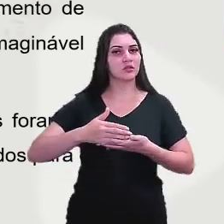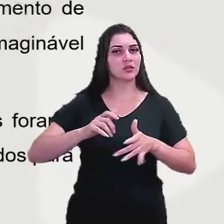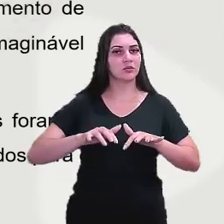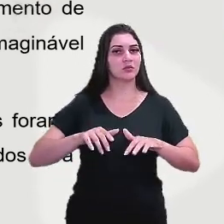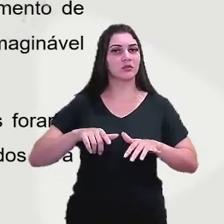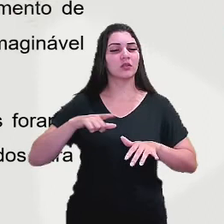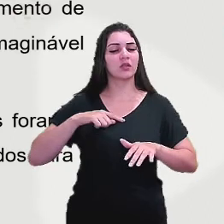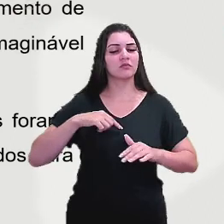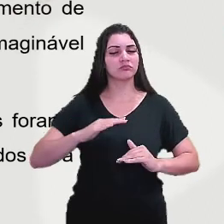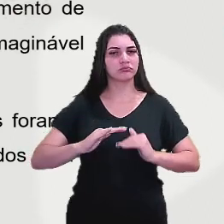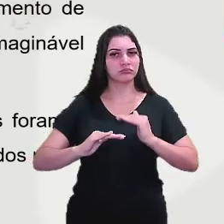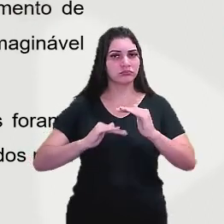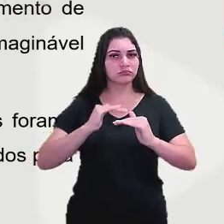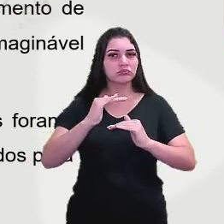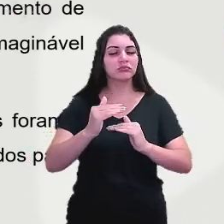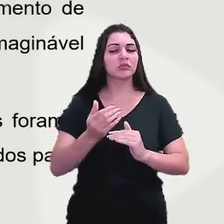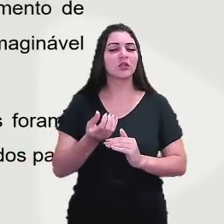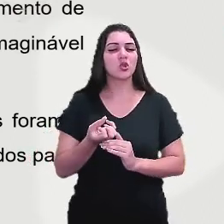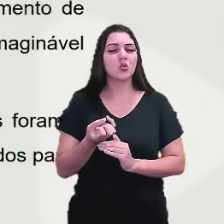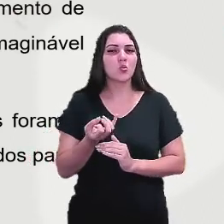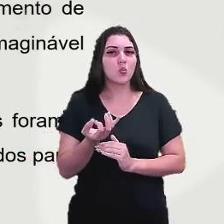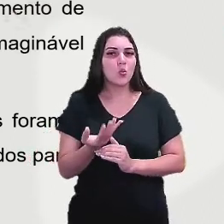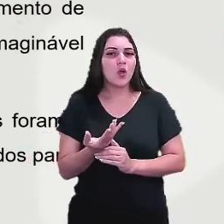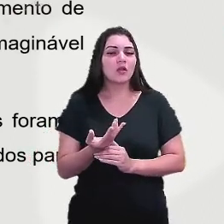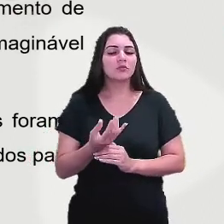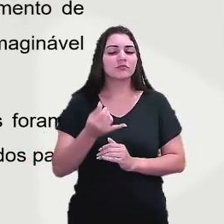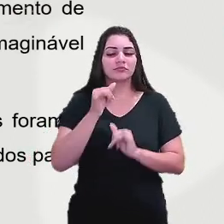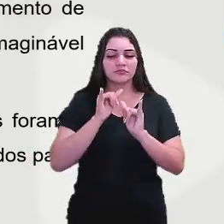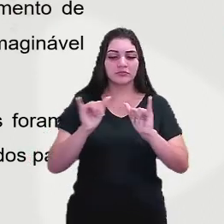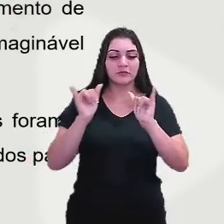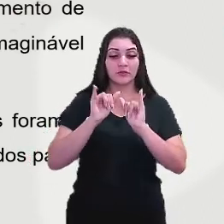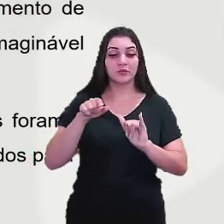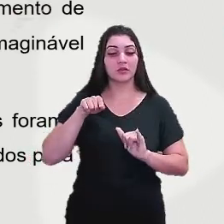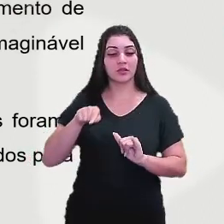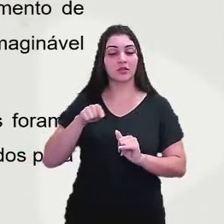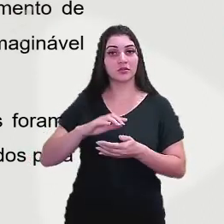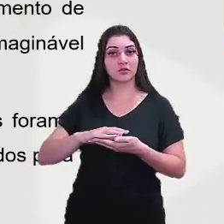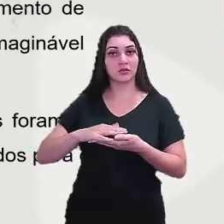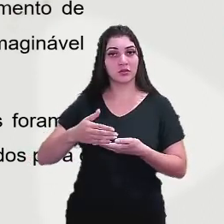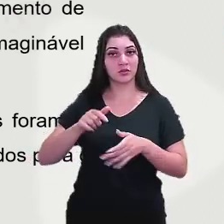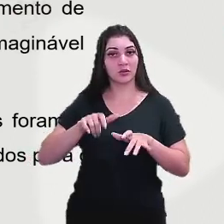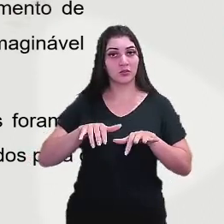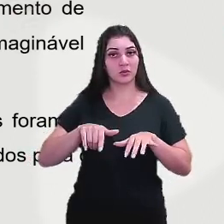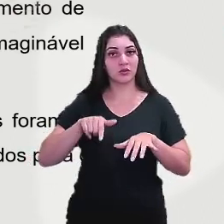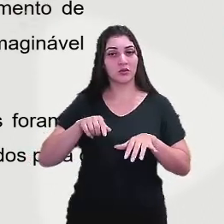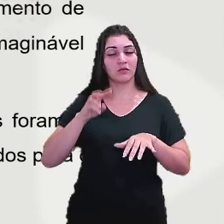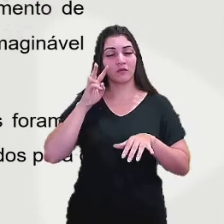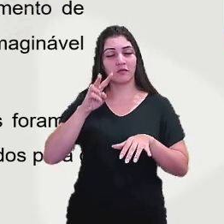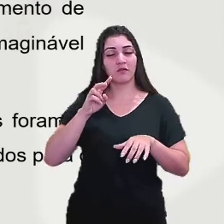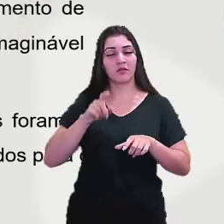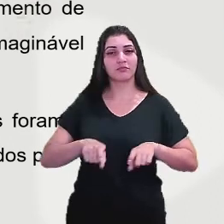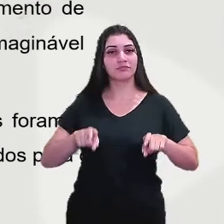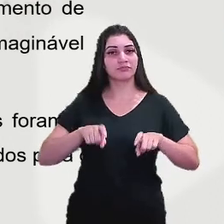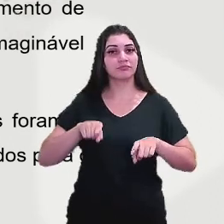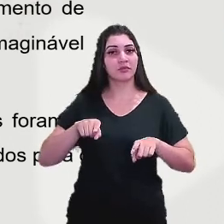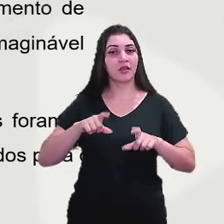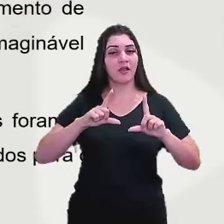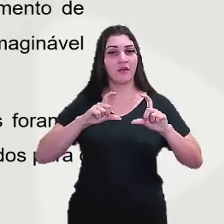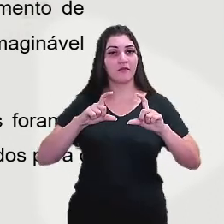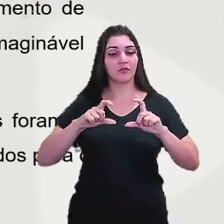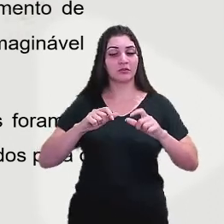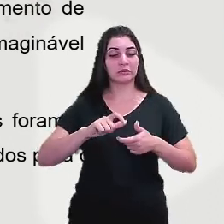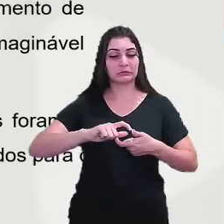quantidade de dados inimagináveis para a época. Gente, esse computador, se vocês pesquisarem, vocês vão ver a foto dele. Ele é